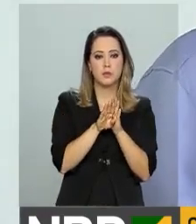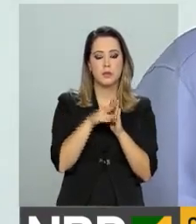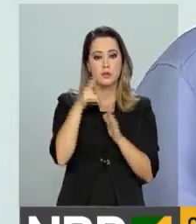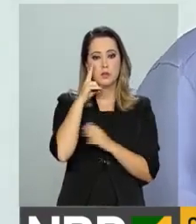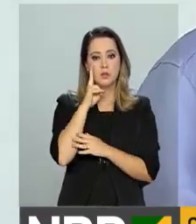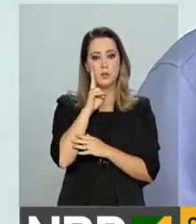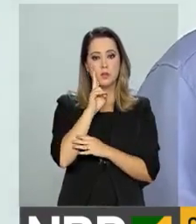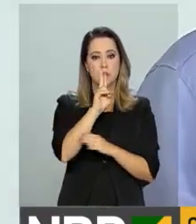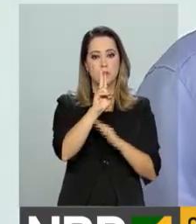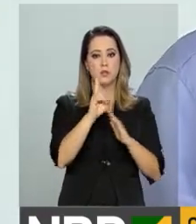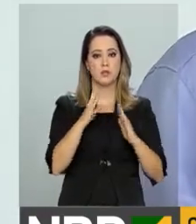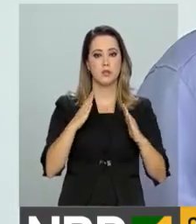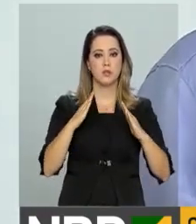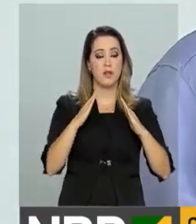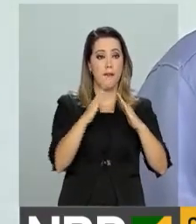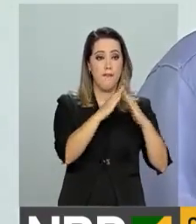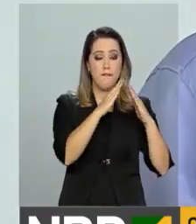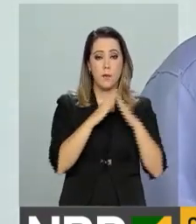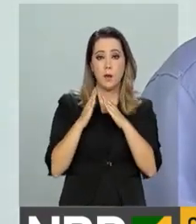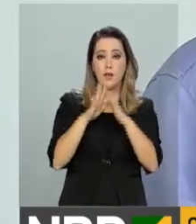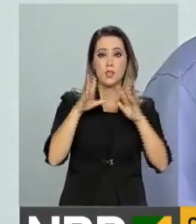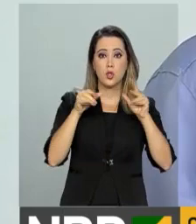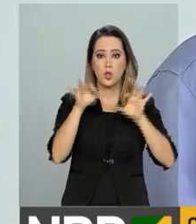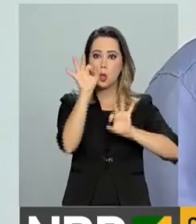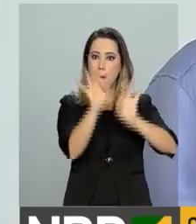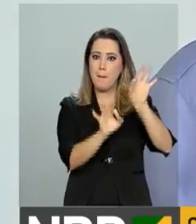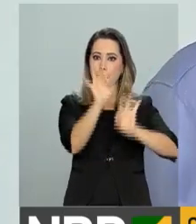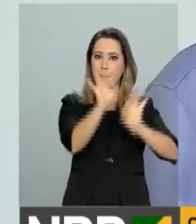com o apartamento inteiramente mobiliado